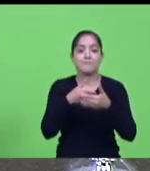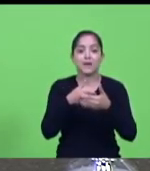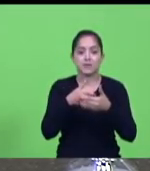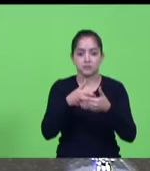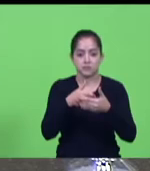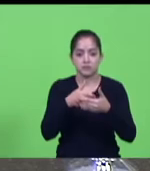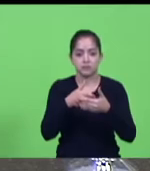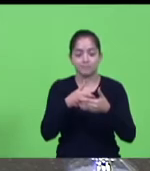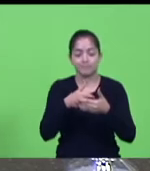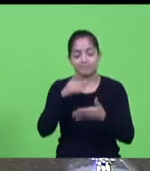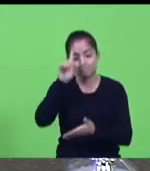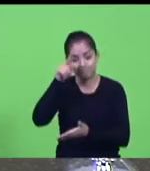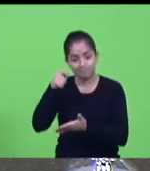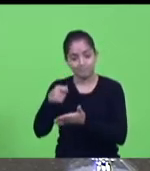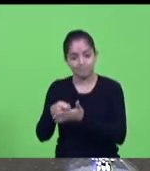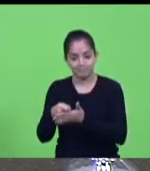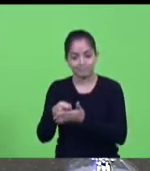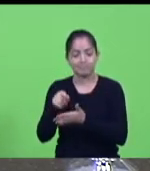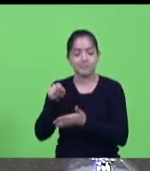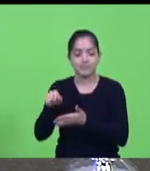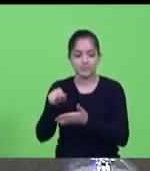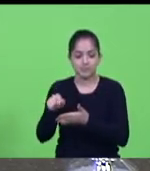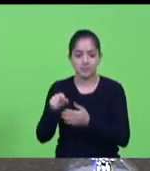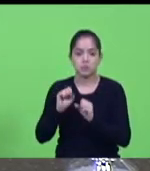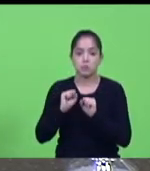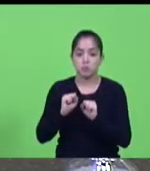esta decisão geraria.